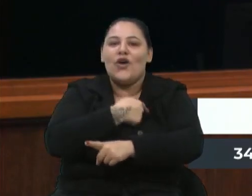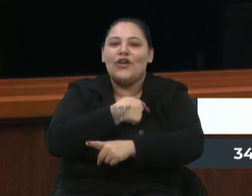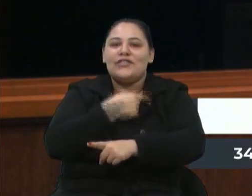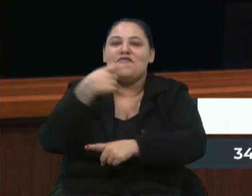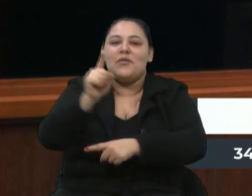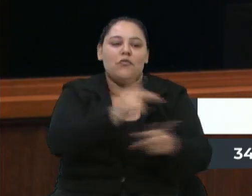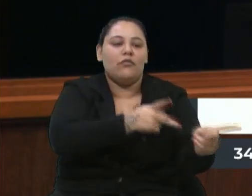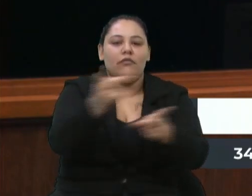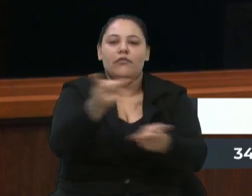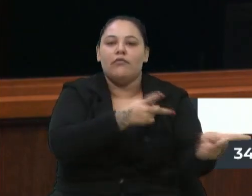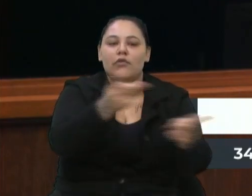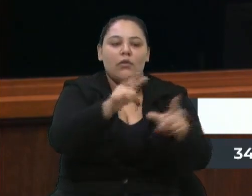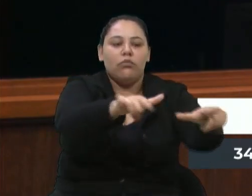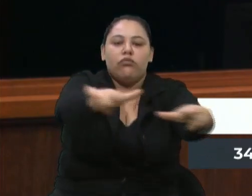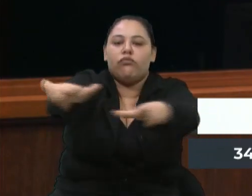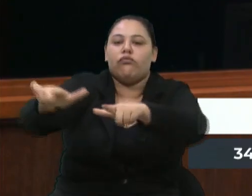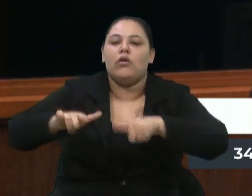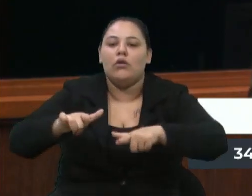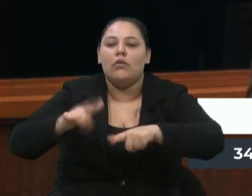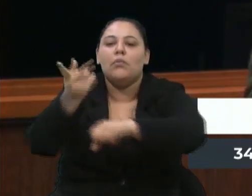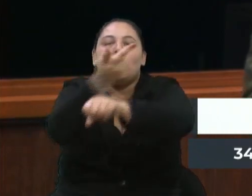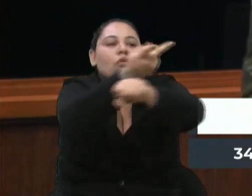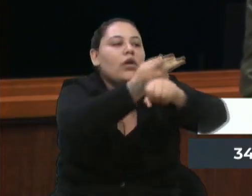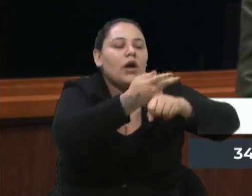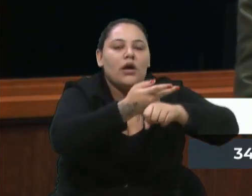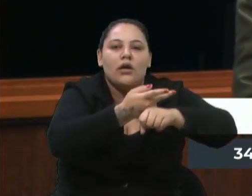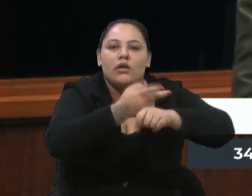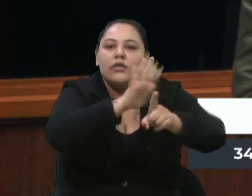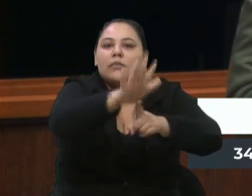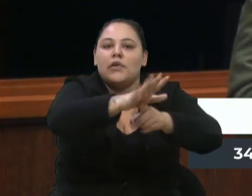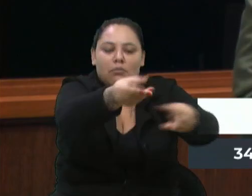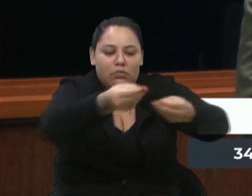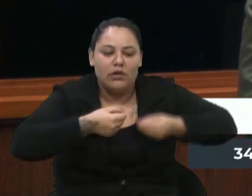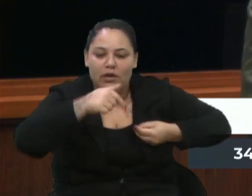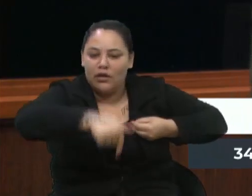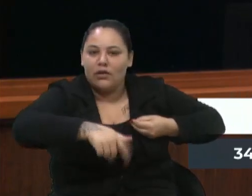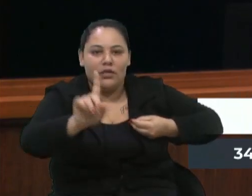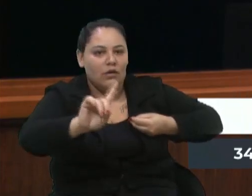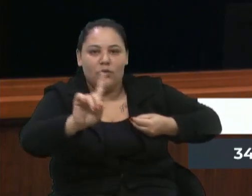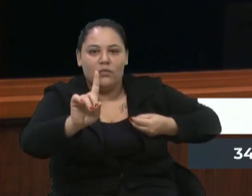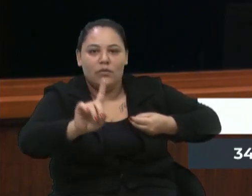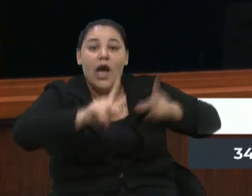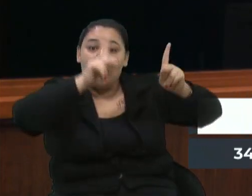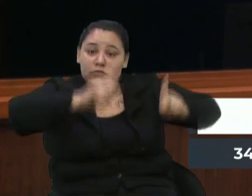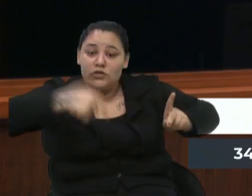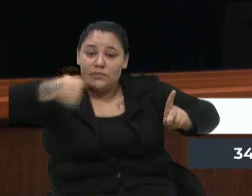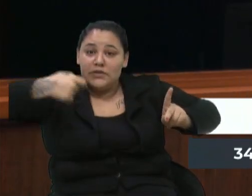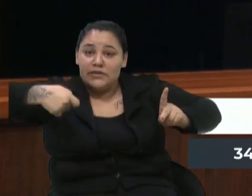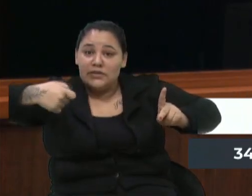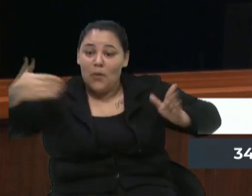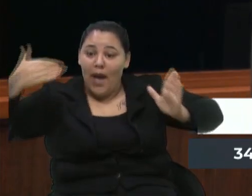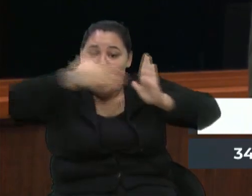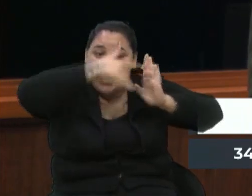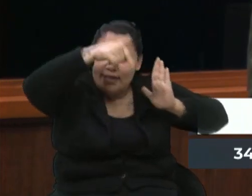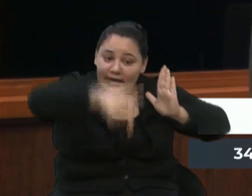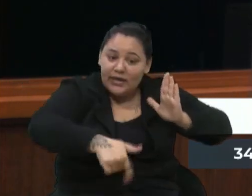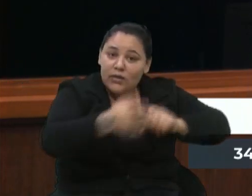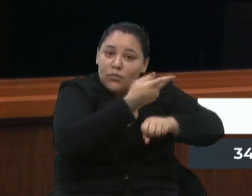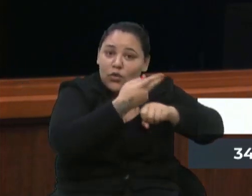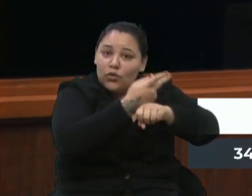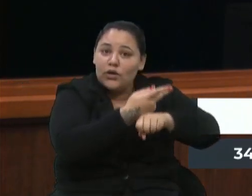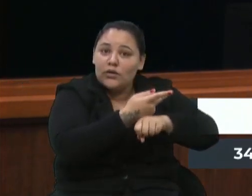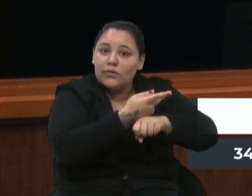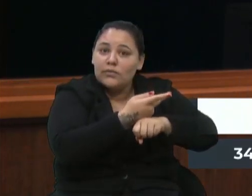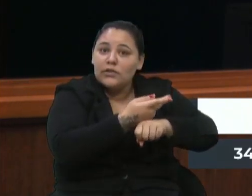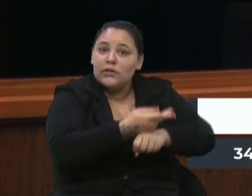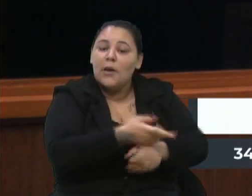tudo que é lugar buscar demandas para trazer para nós. A gente, muitas vezes, atende aqueles que nos